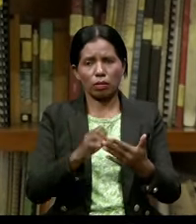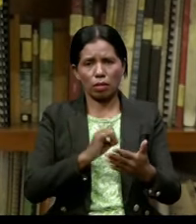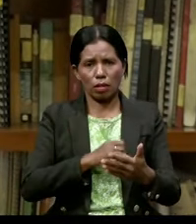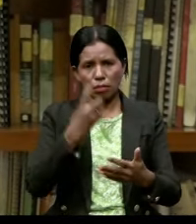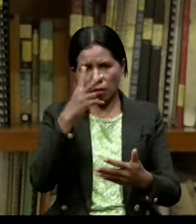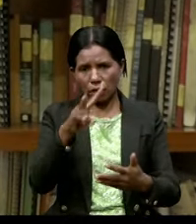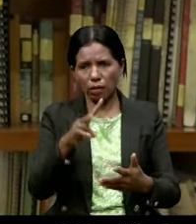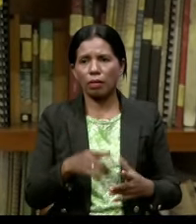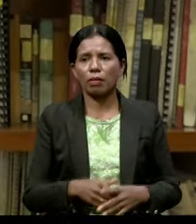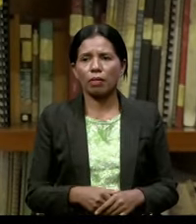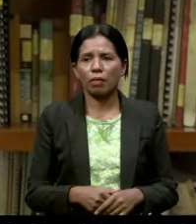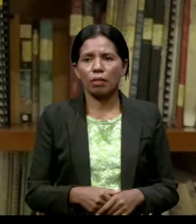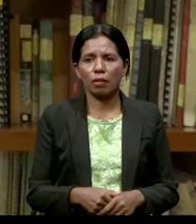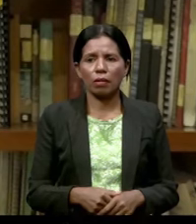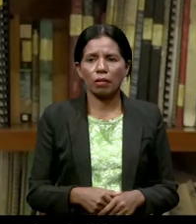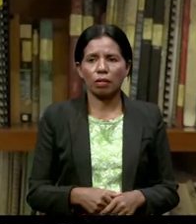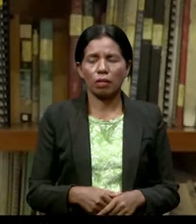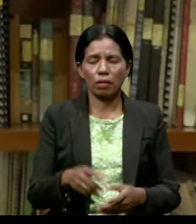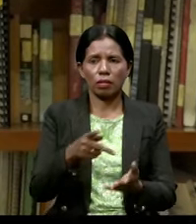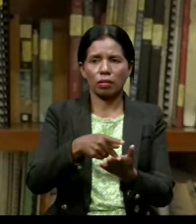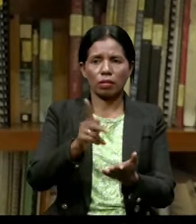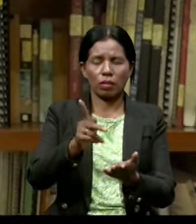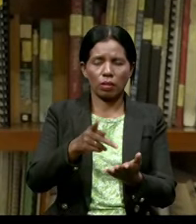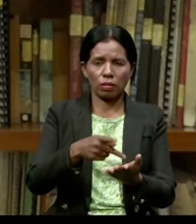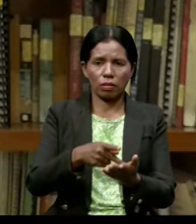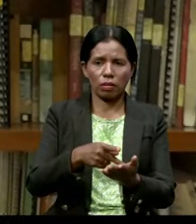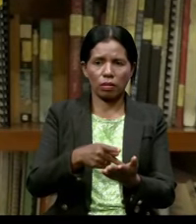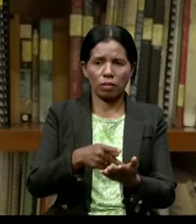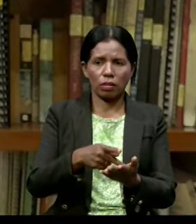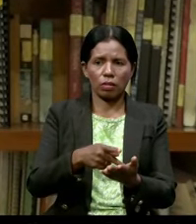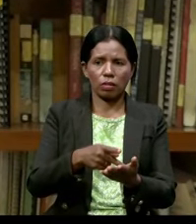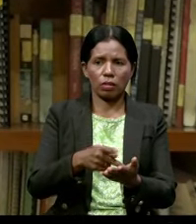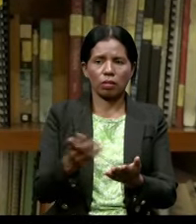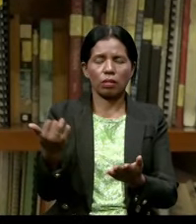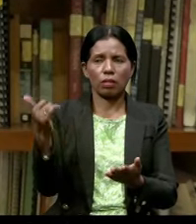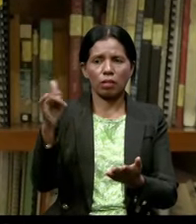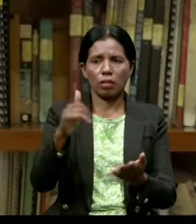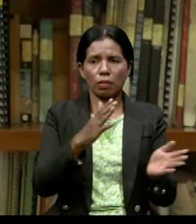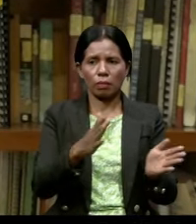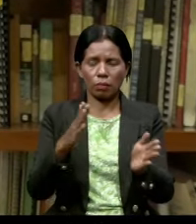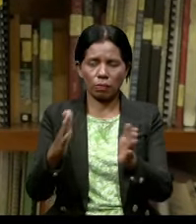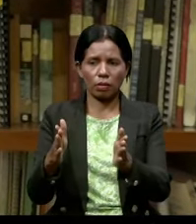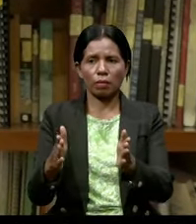be selo ba be se rei be prepara